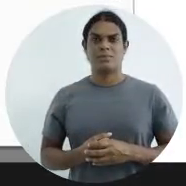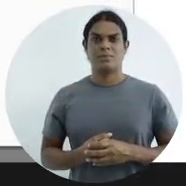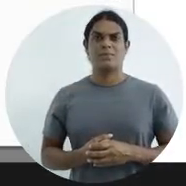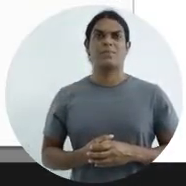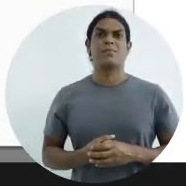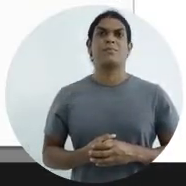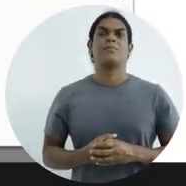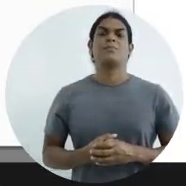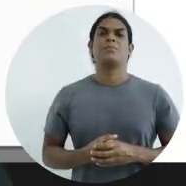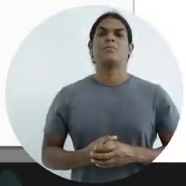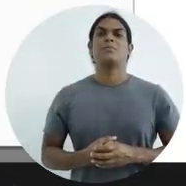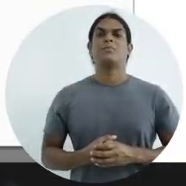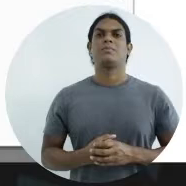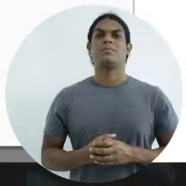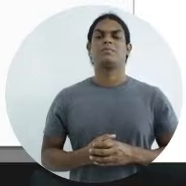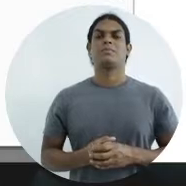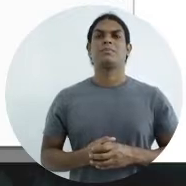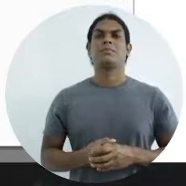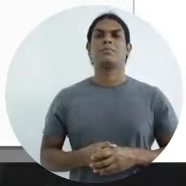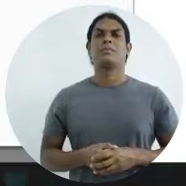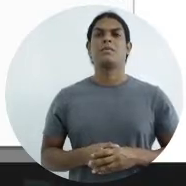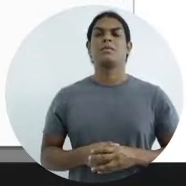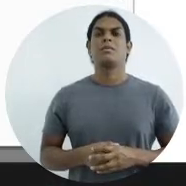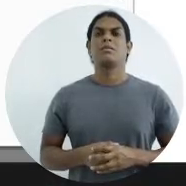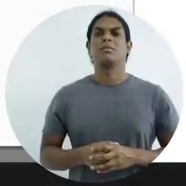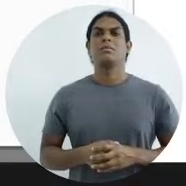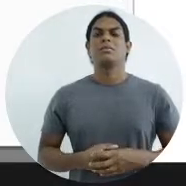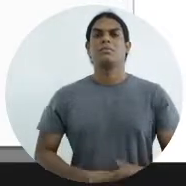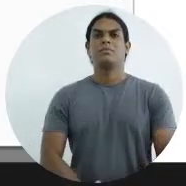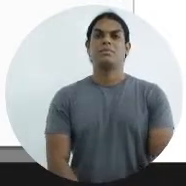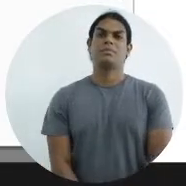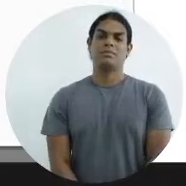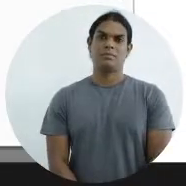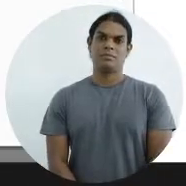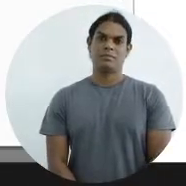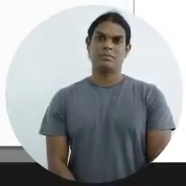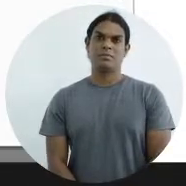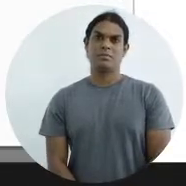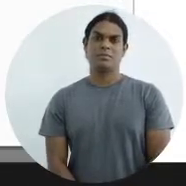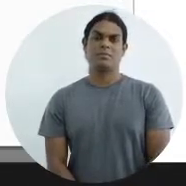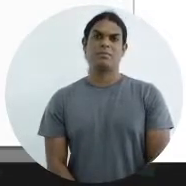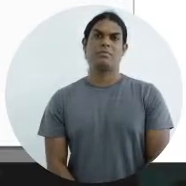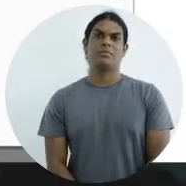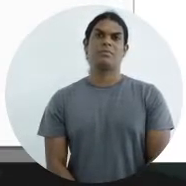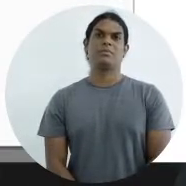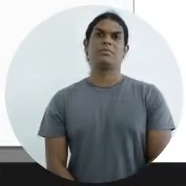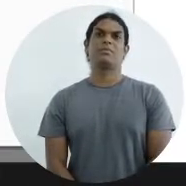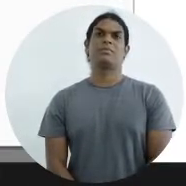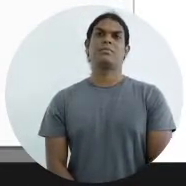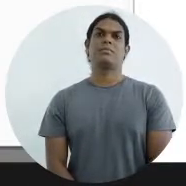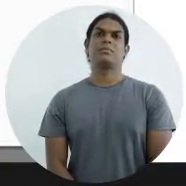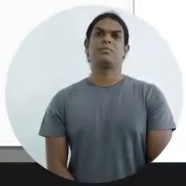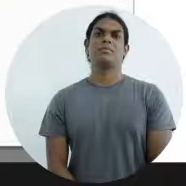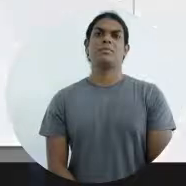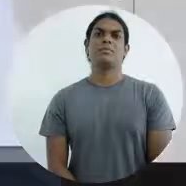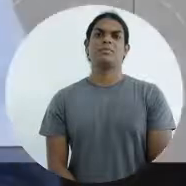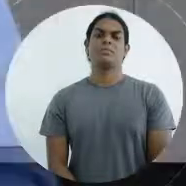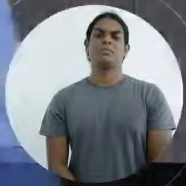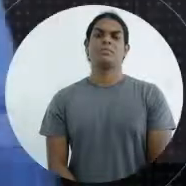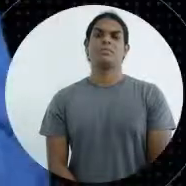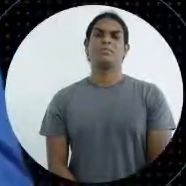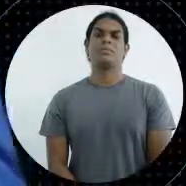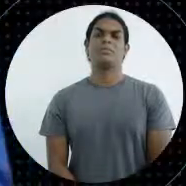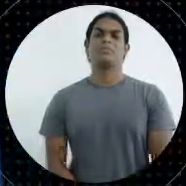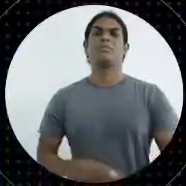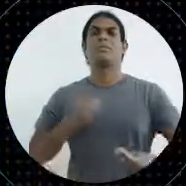type, que o valor é button, ele vai pegar esse valorzinho aí do atributo. Beleza?